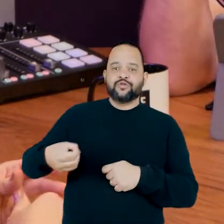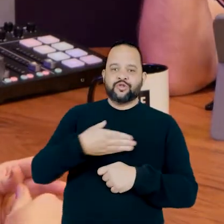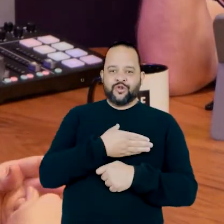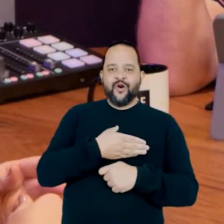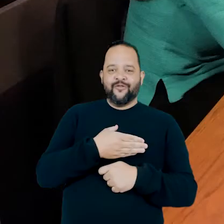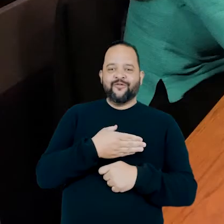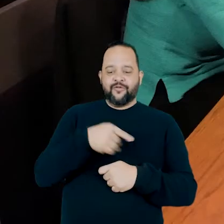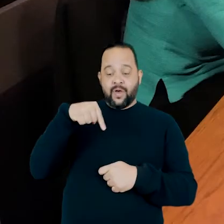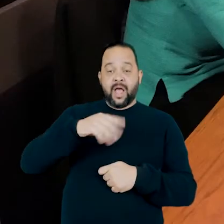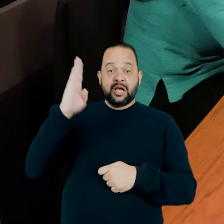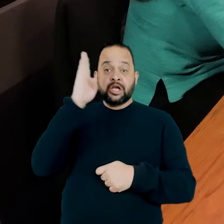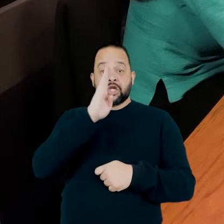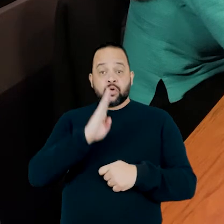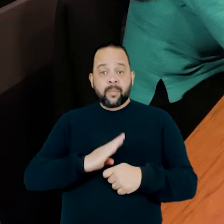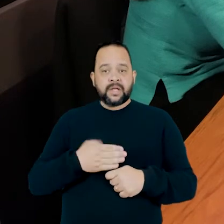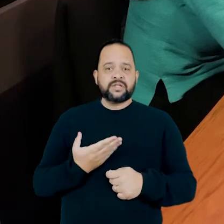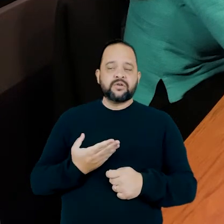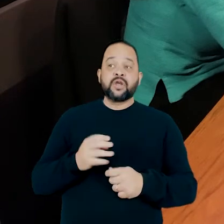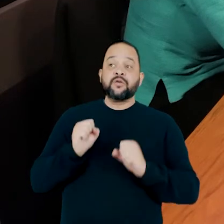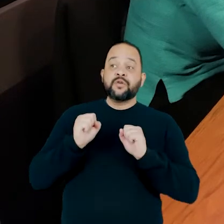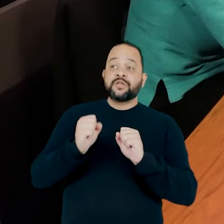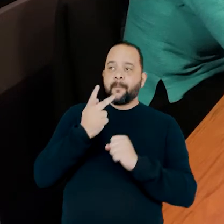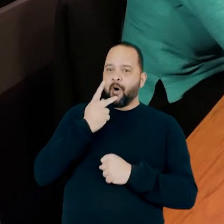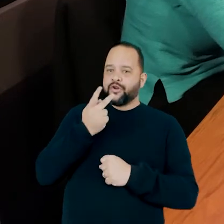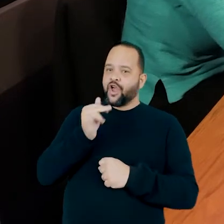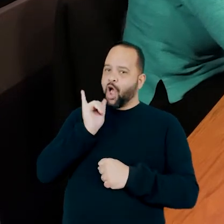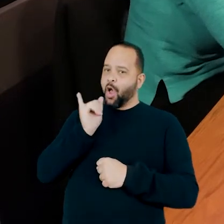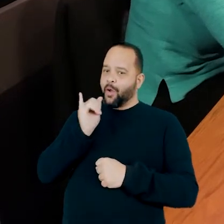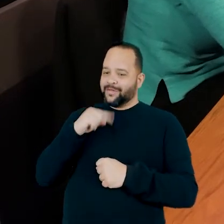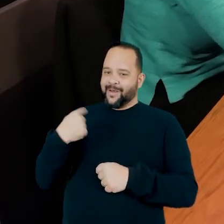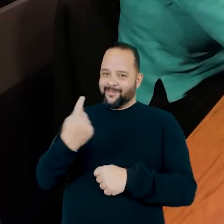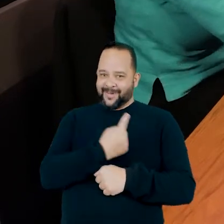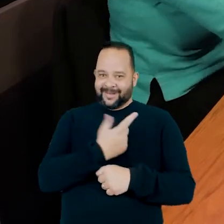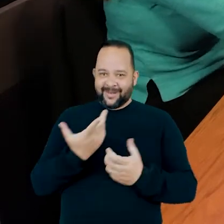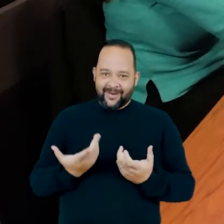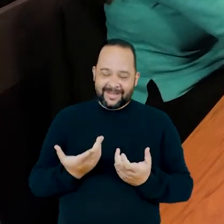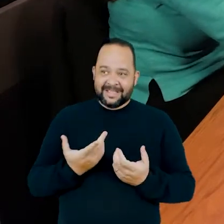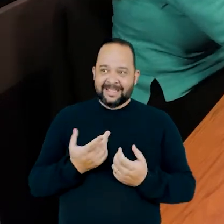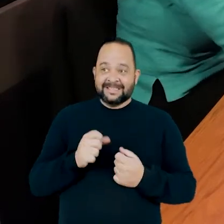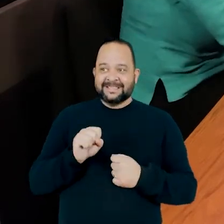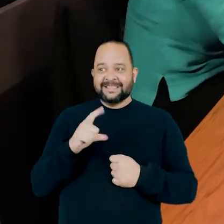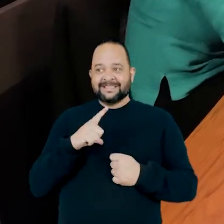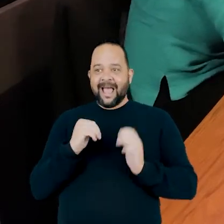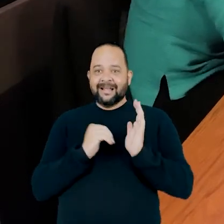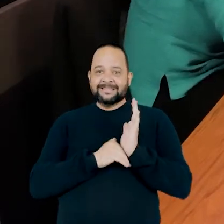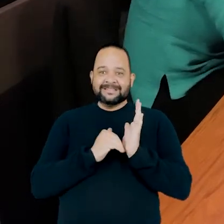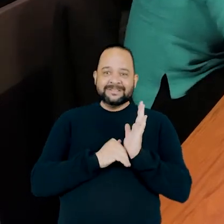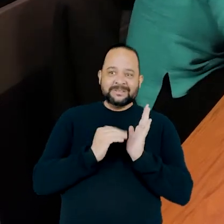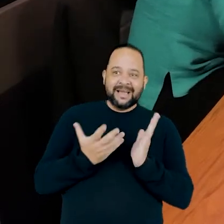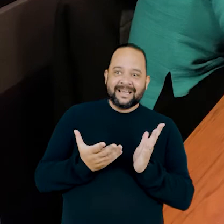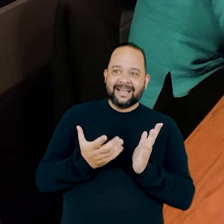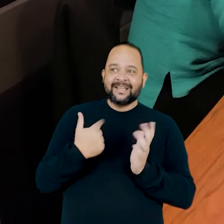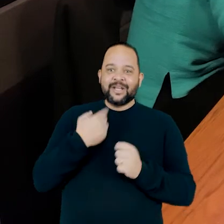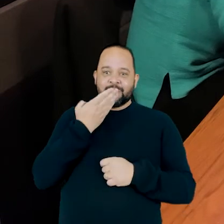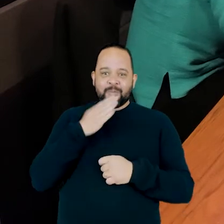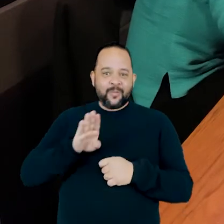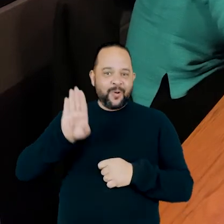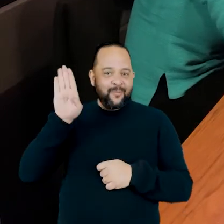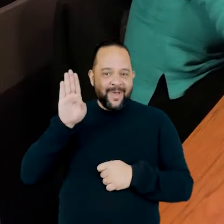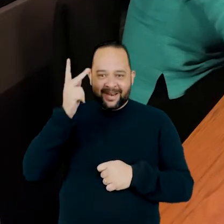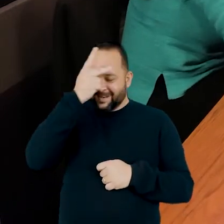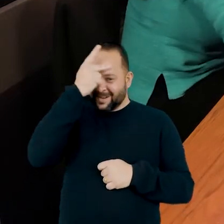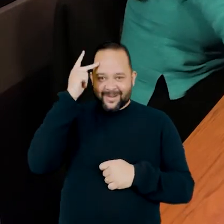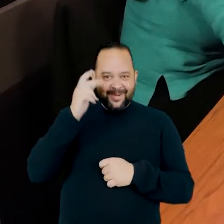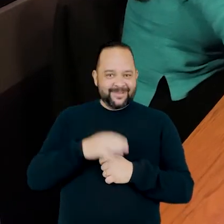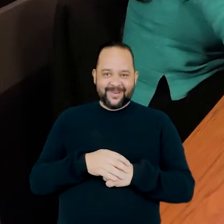Tem alguma coisa que vocês pretendem trazer? Ou que você pode abrir pra gente aqui? Tem algum segredo? A gente promete que ninguém vai